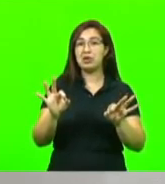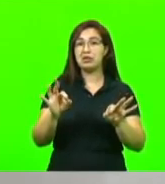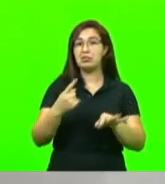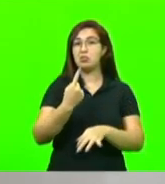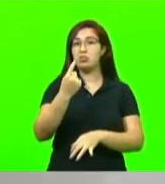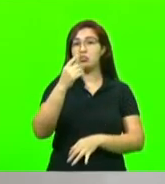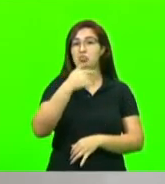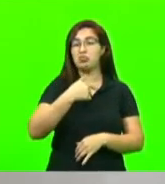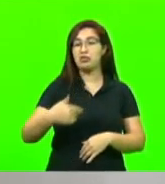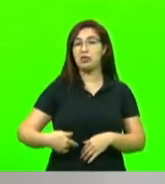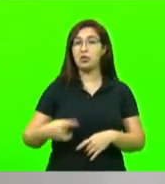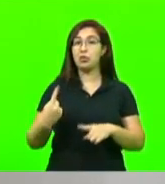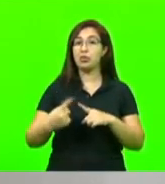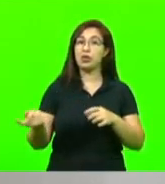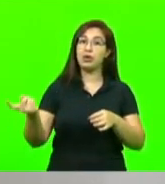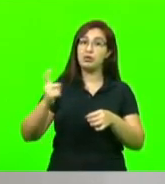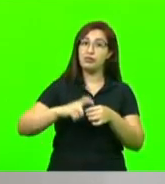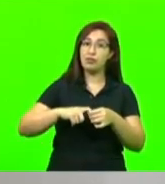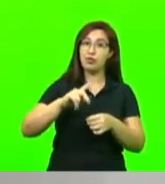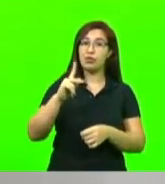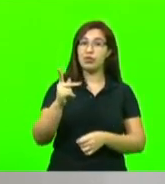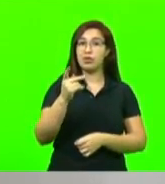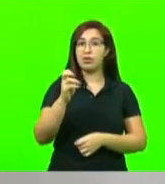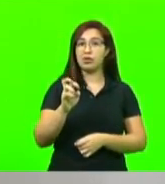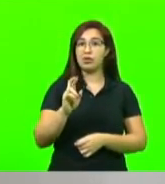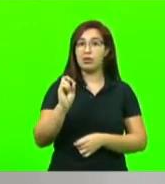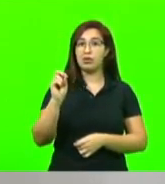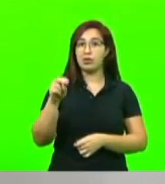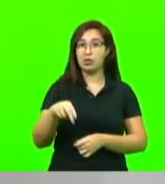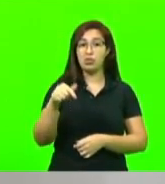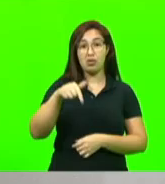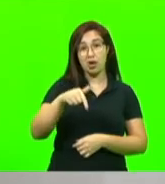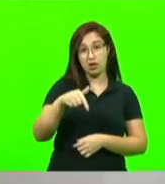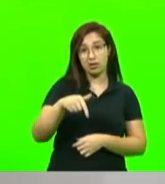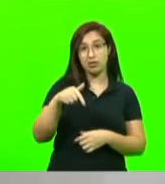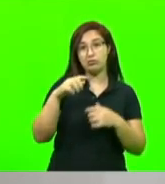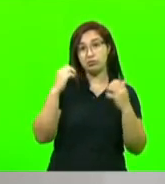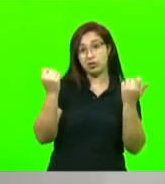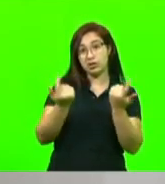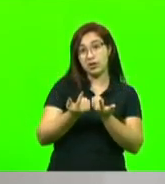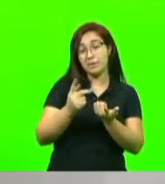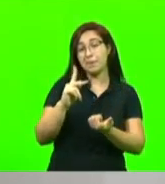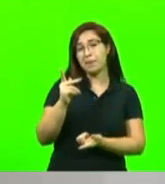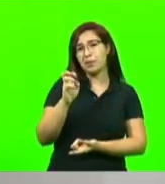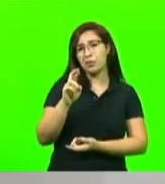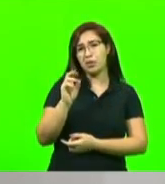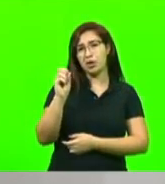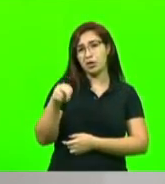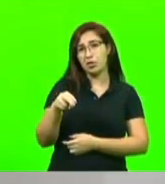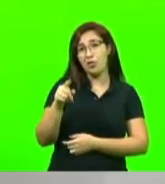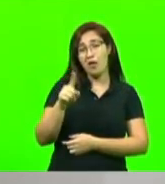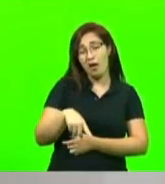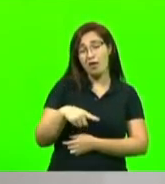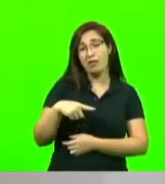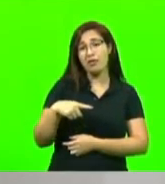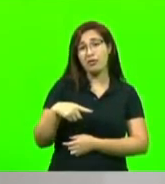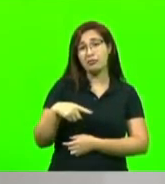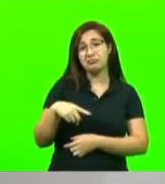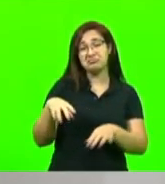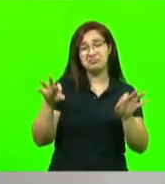volta do Heron Jordani aqui para o posto dele. Aliás, o Heron Jordani é um sujeito extraordinário, uma